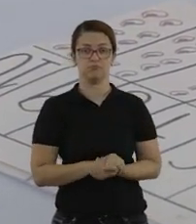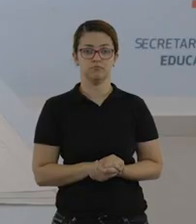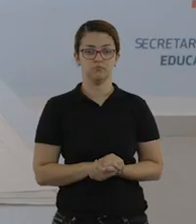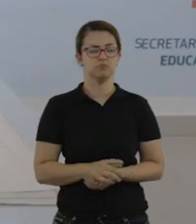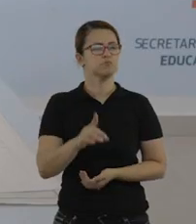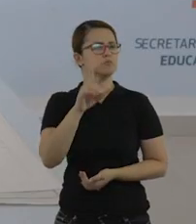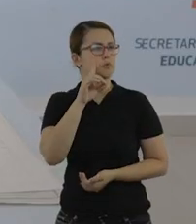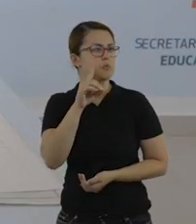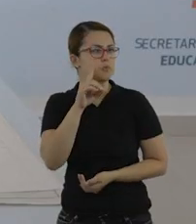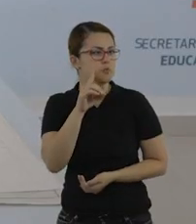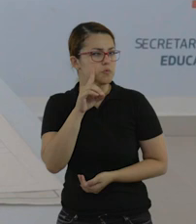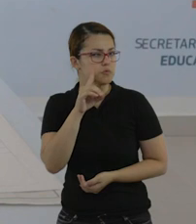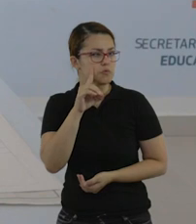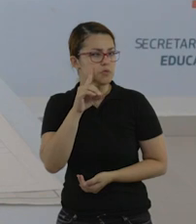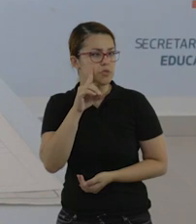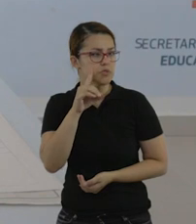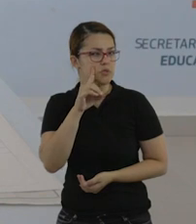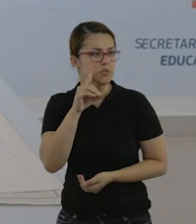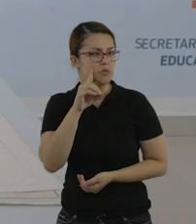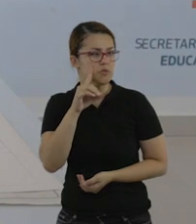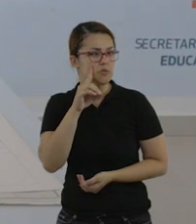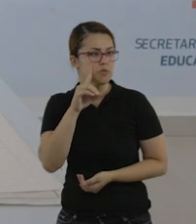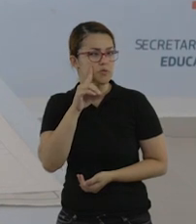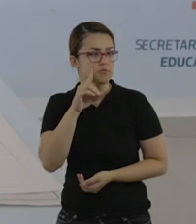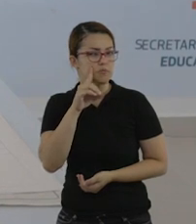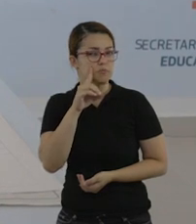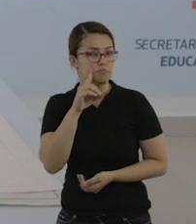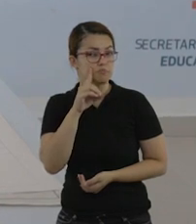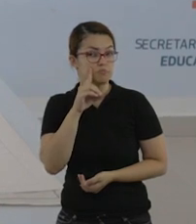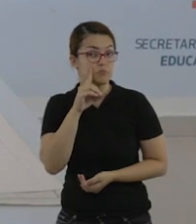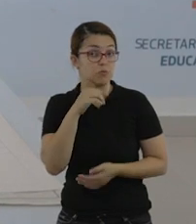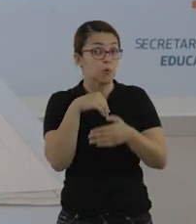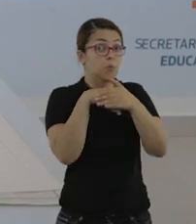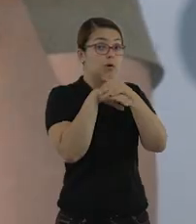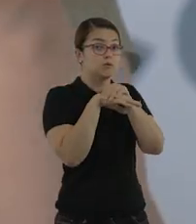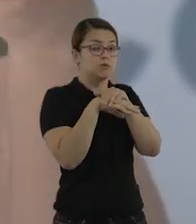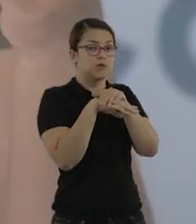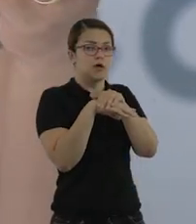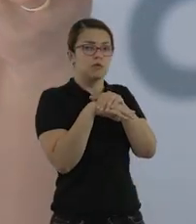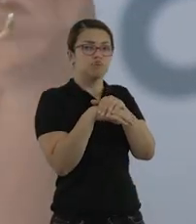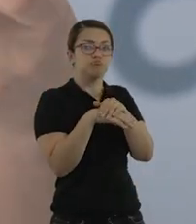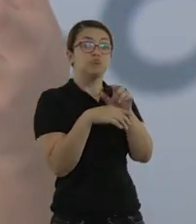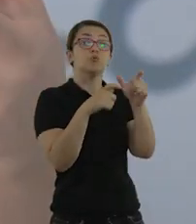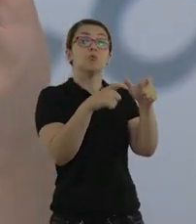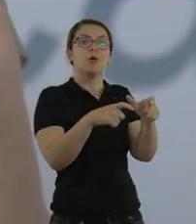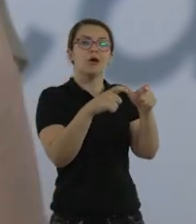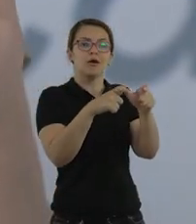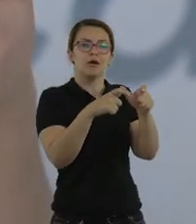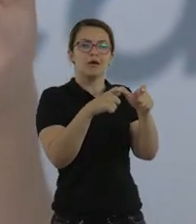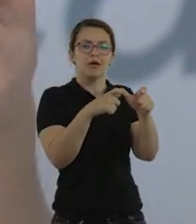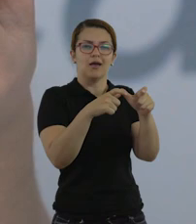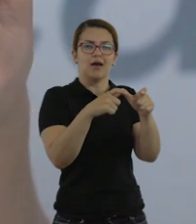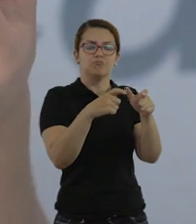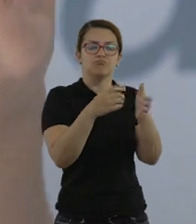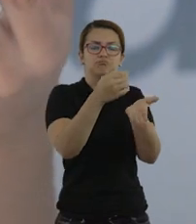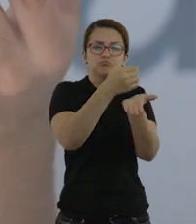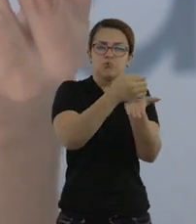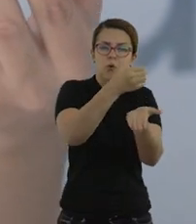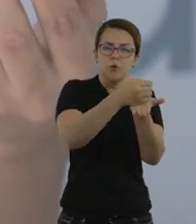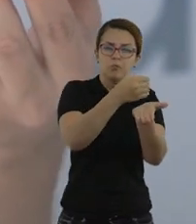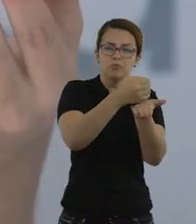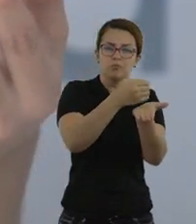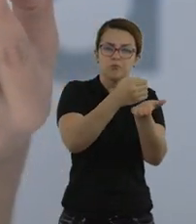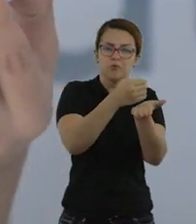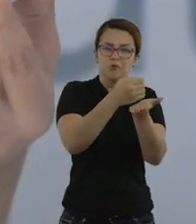Todos os dias, você vai deixar num local, tá? Um pouquinho com pouca luz. E todos os dias, você